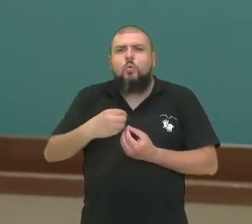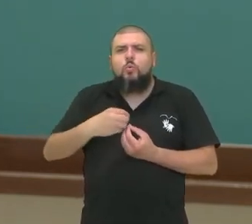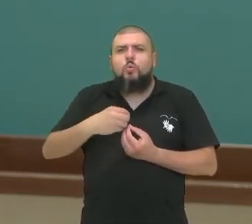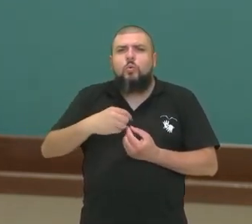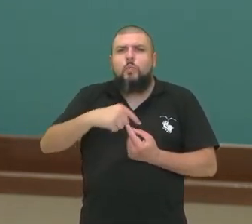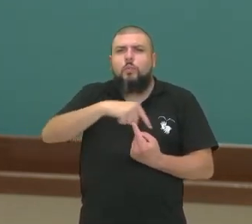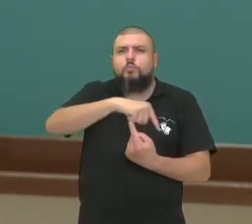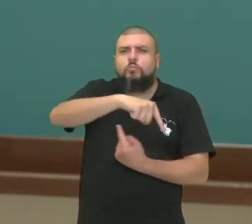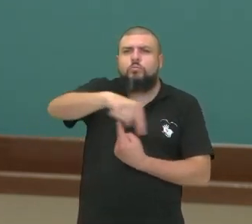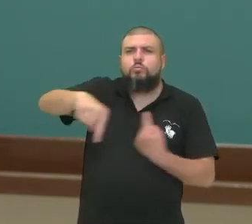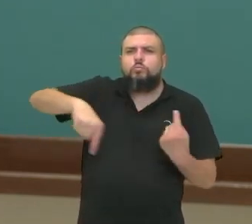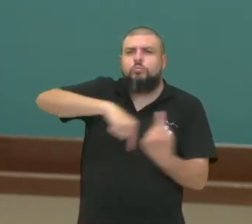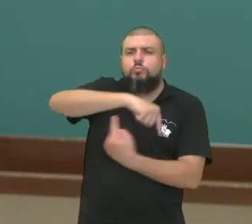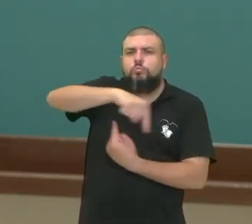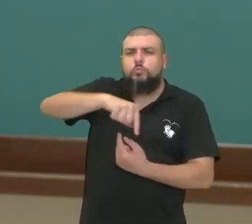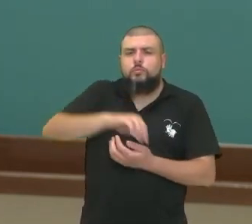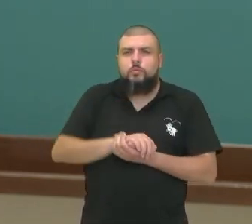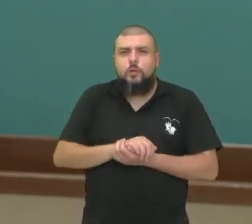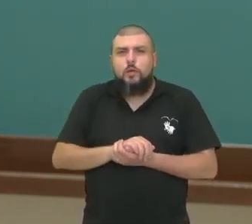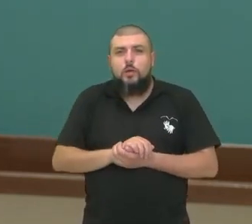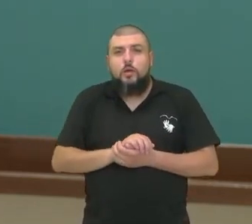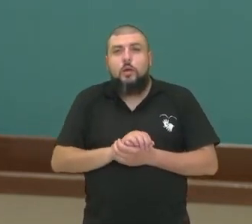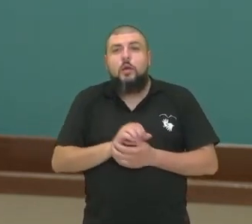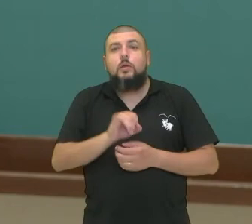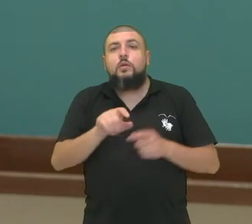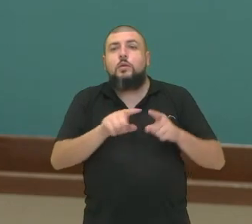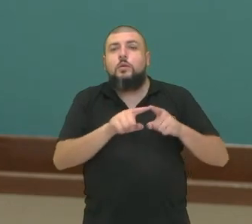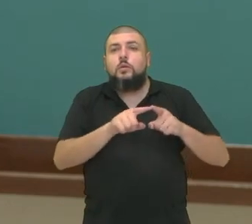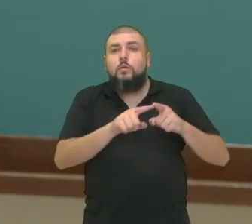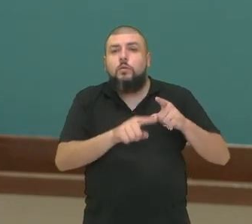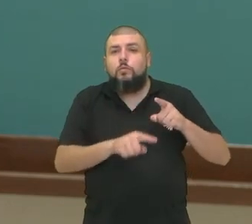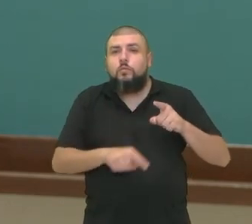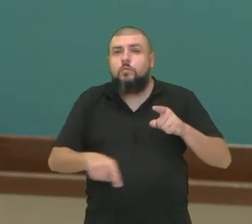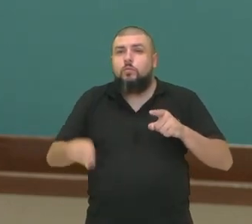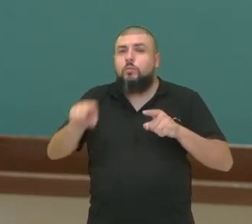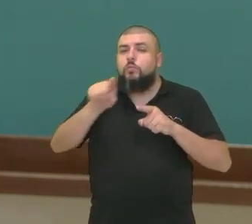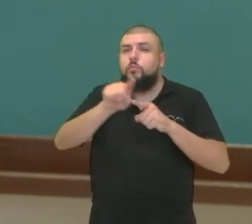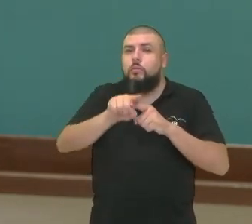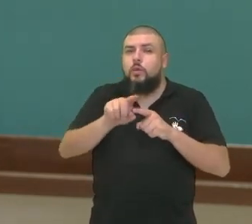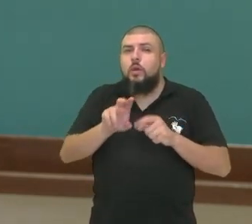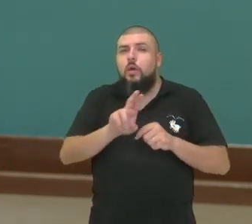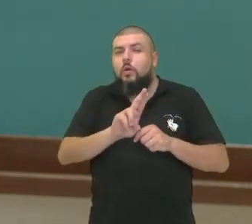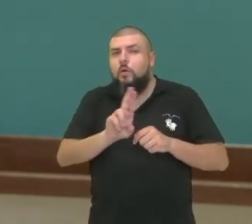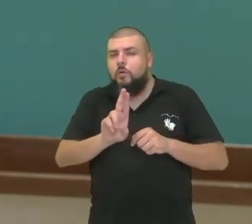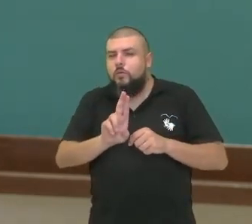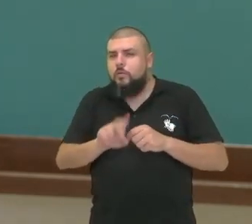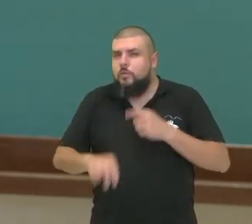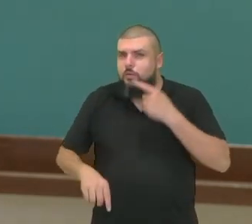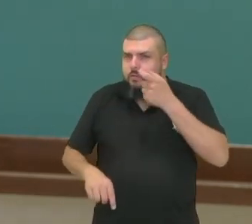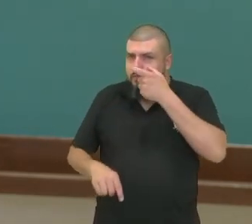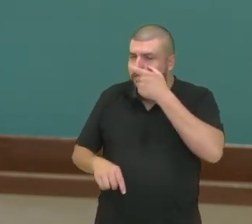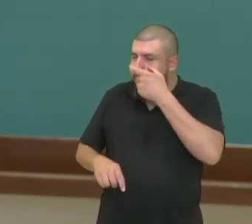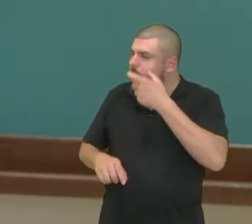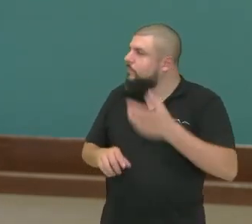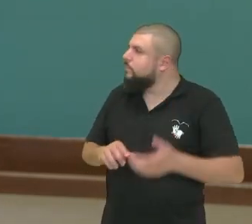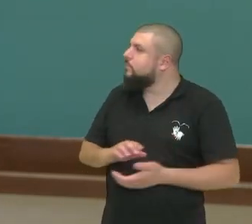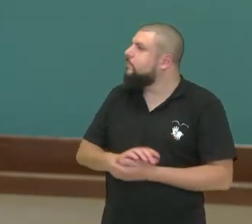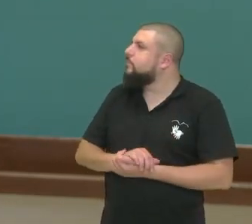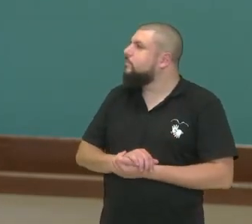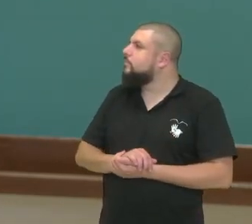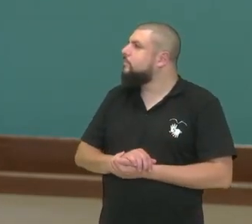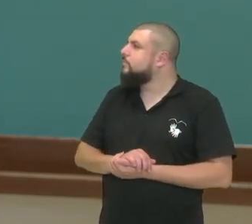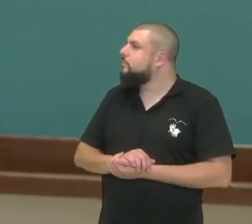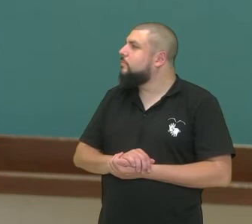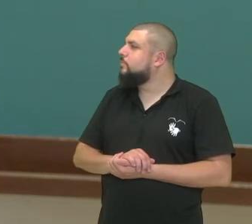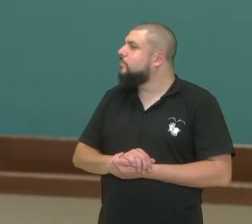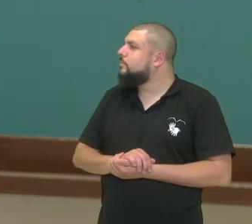só, então, quando ela faz um giro completo, então a gente tem uma volta completa. Quando ela faz meia volta, a gente tem ali a meia volta,